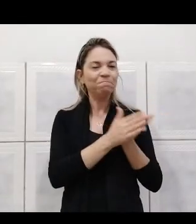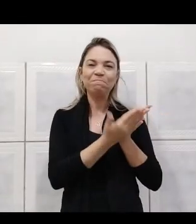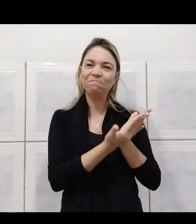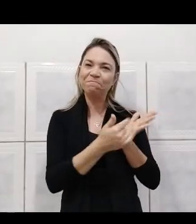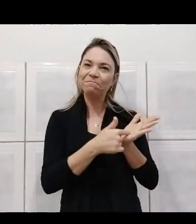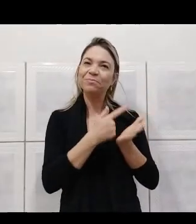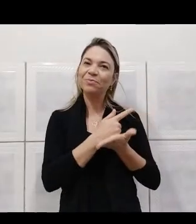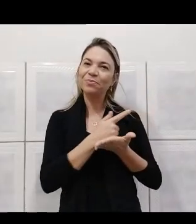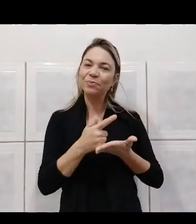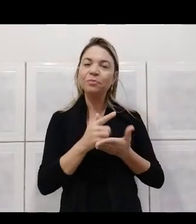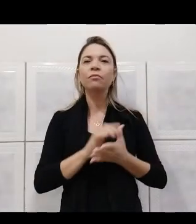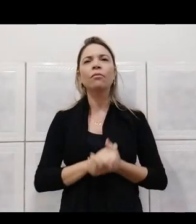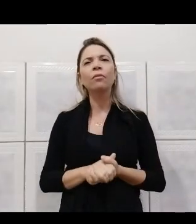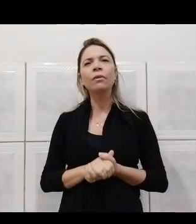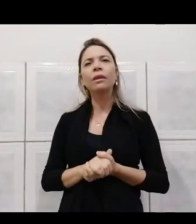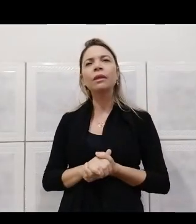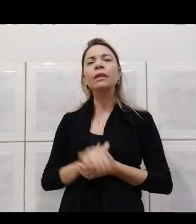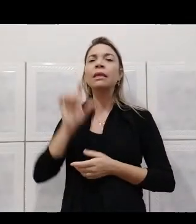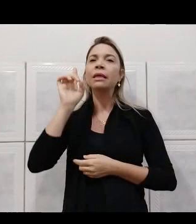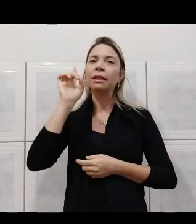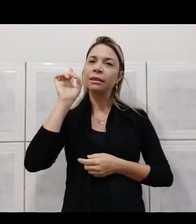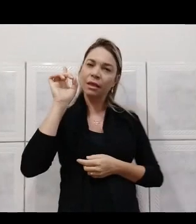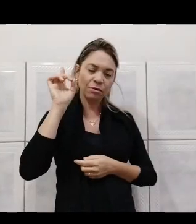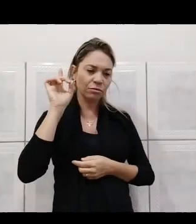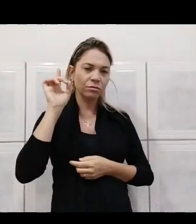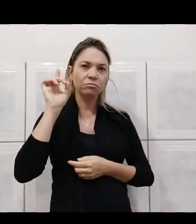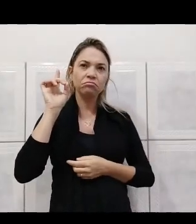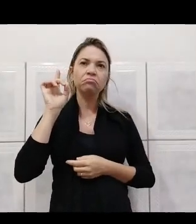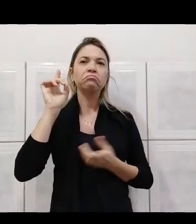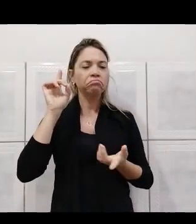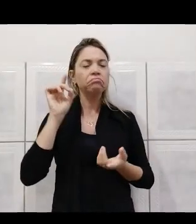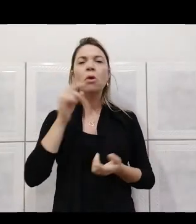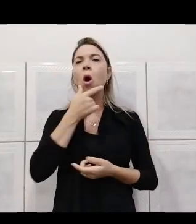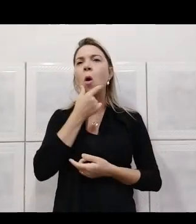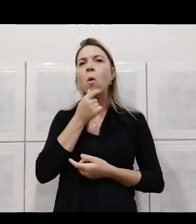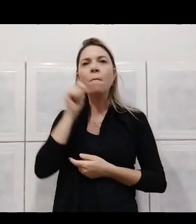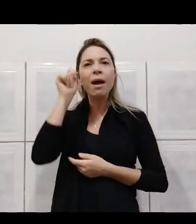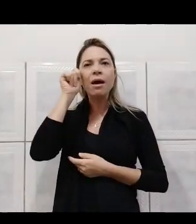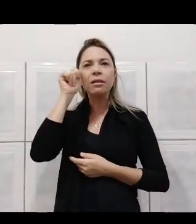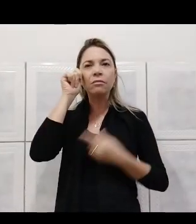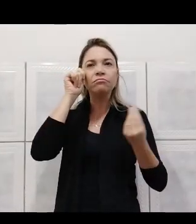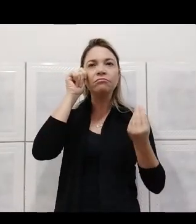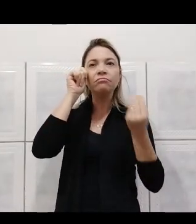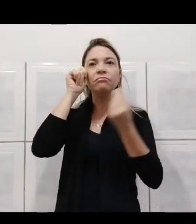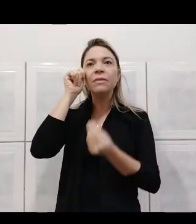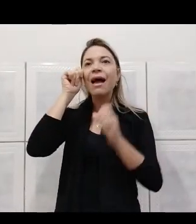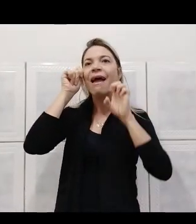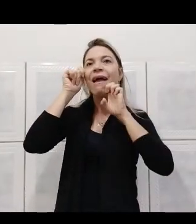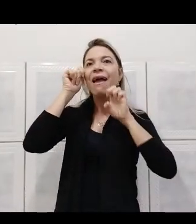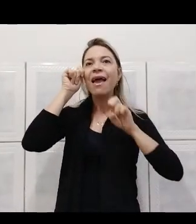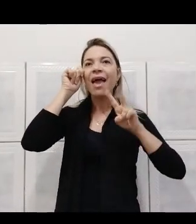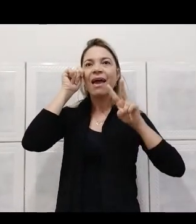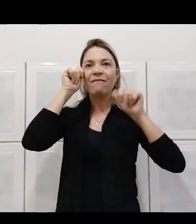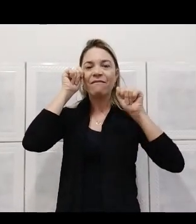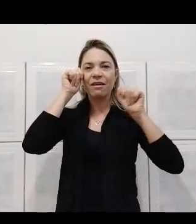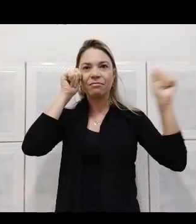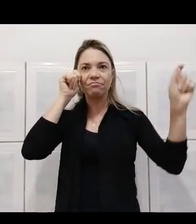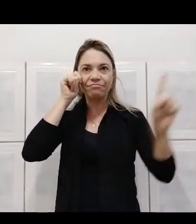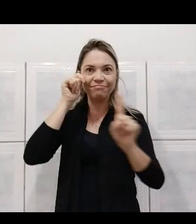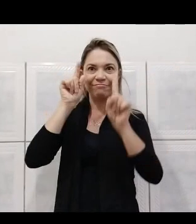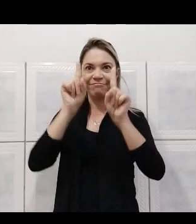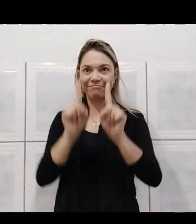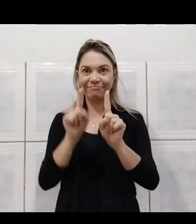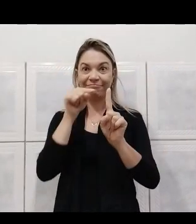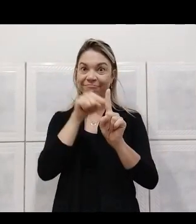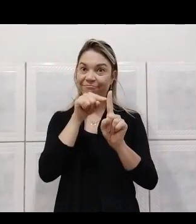E deu o homem o nome de Eva à sua mulher, por ser a mãe de todos os seres humanos.